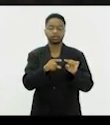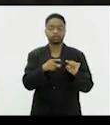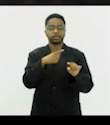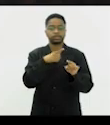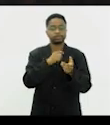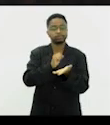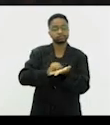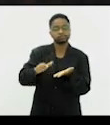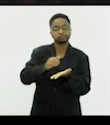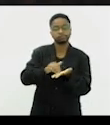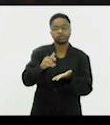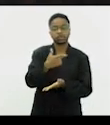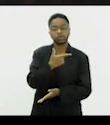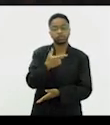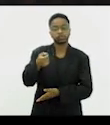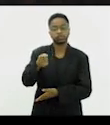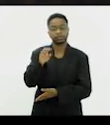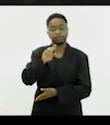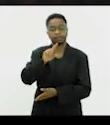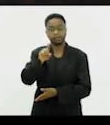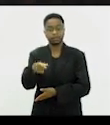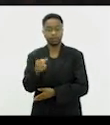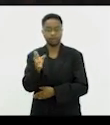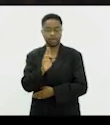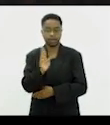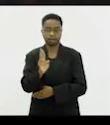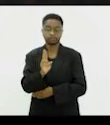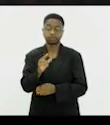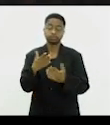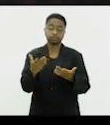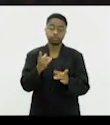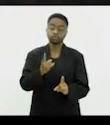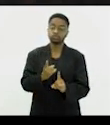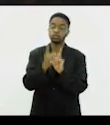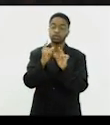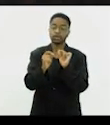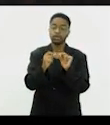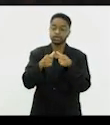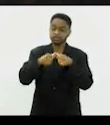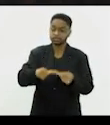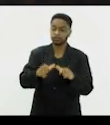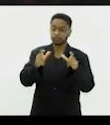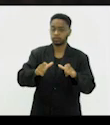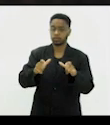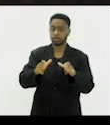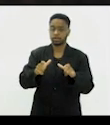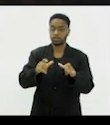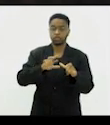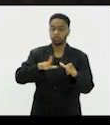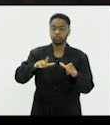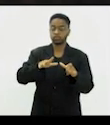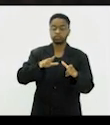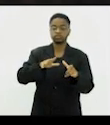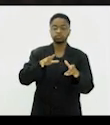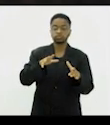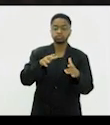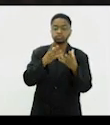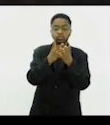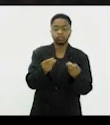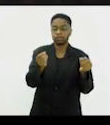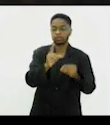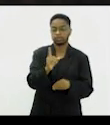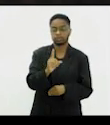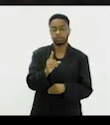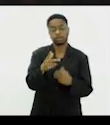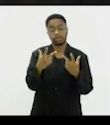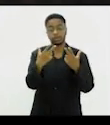de mais de 200 mil reais em móveis novos, aí descobre que os móveis estavam lá, não foram surrupiados, como foi